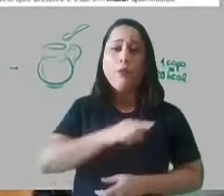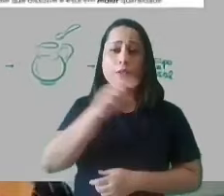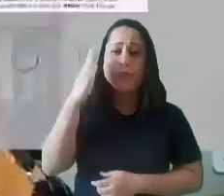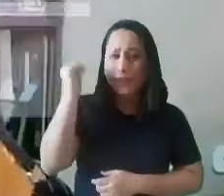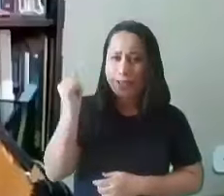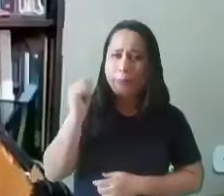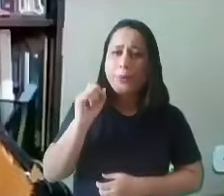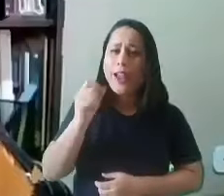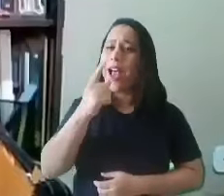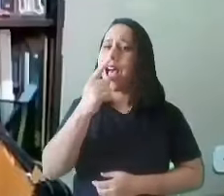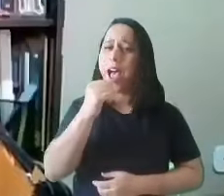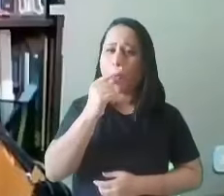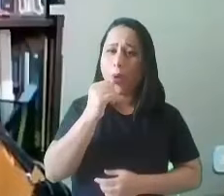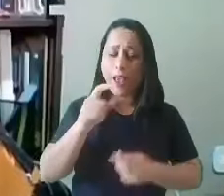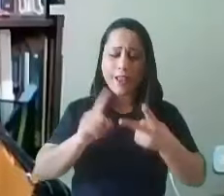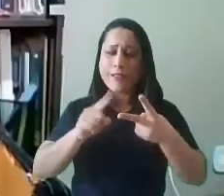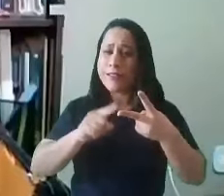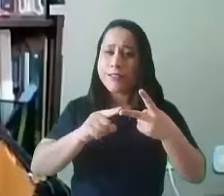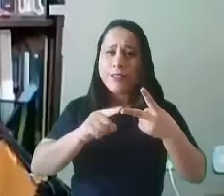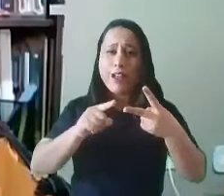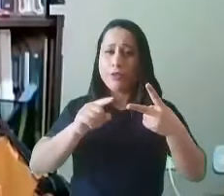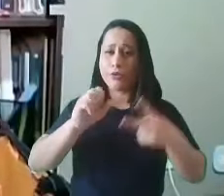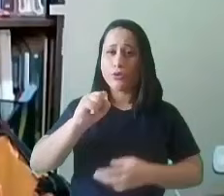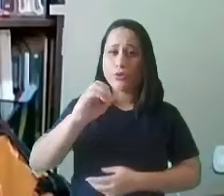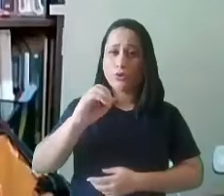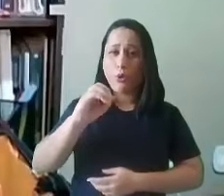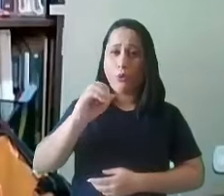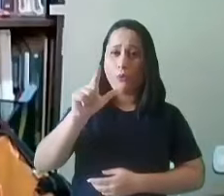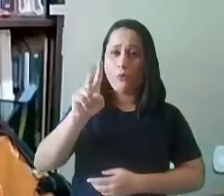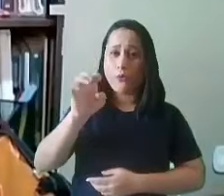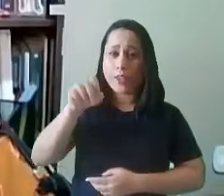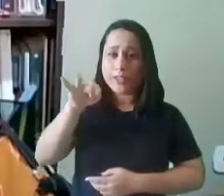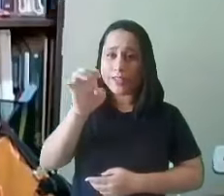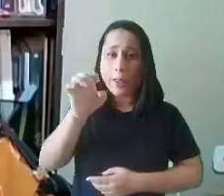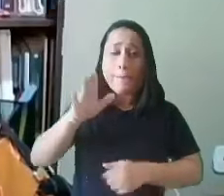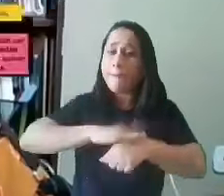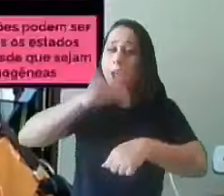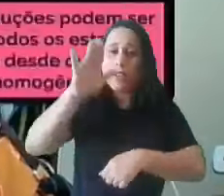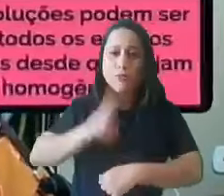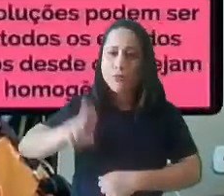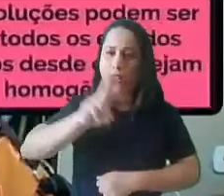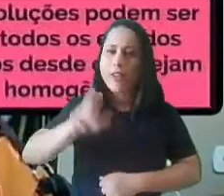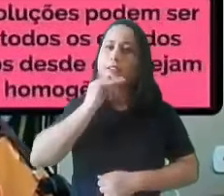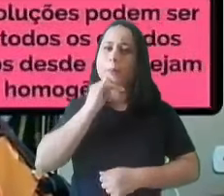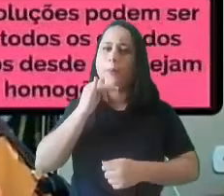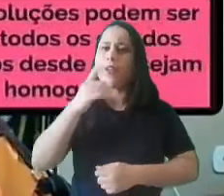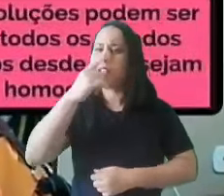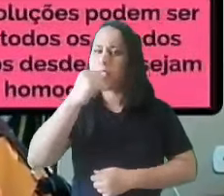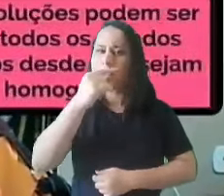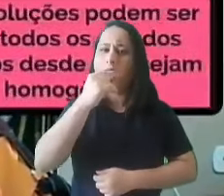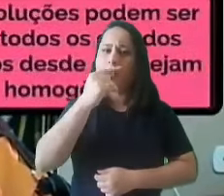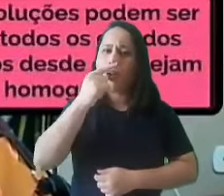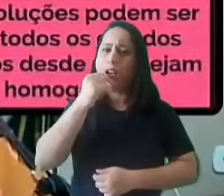porque a água consegue dissolver uma grande quantidade de sais. Obviamente, nós temos